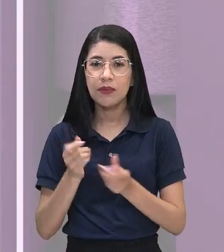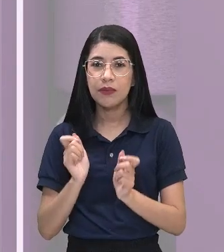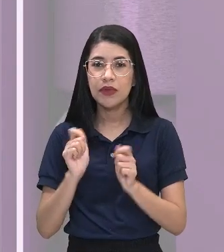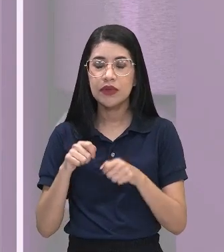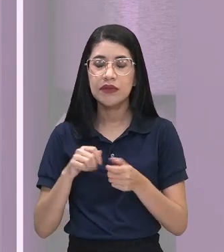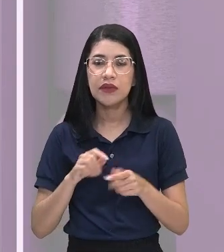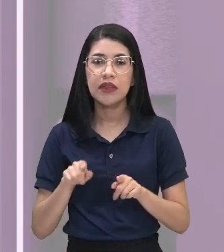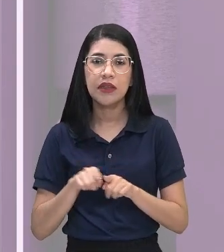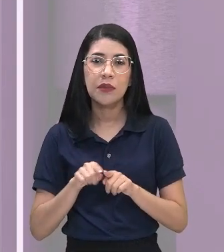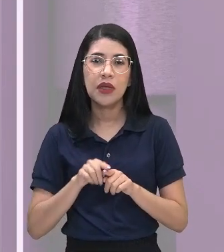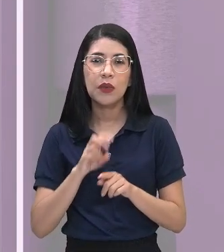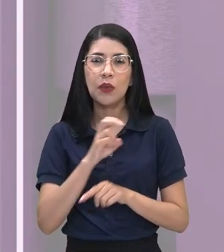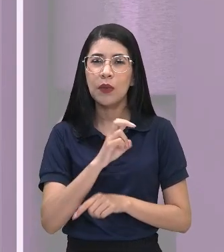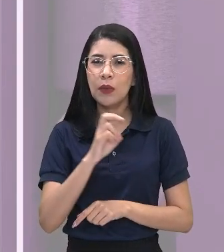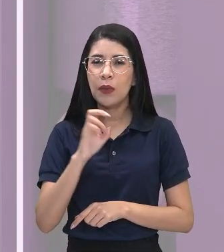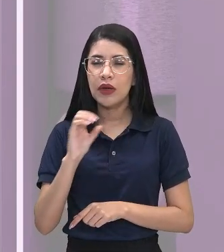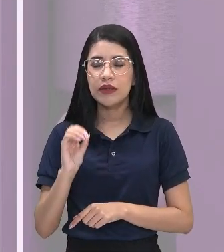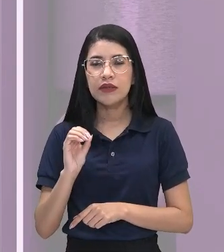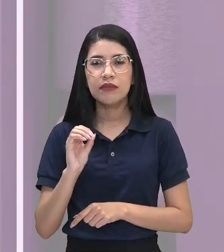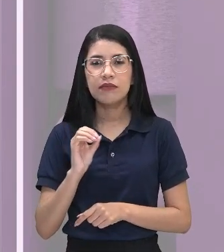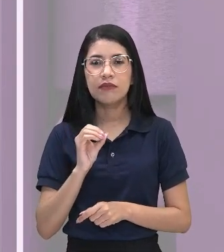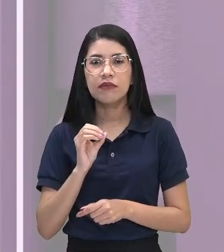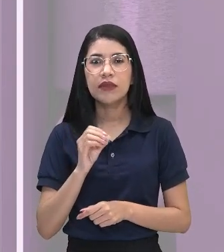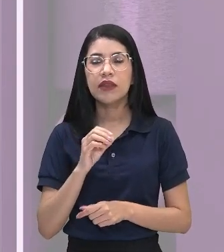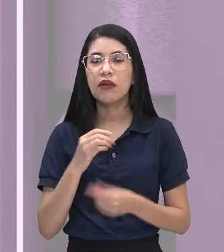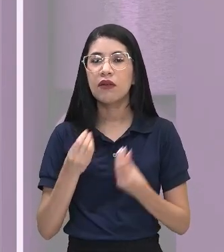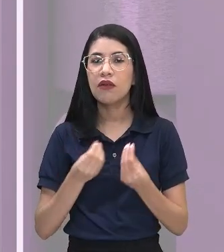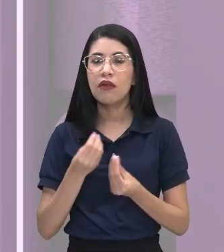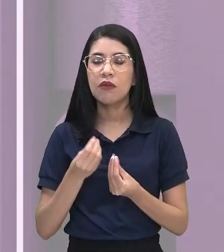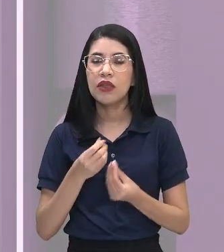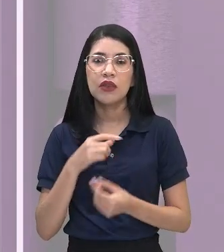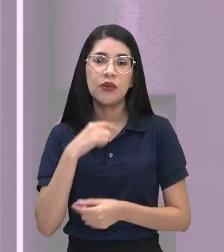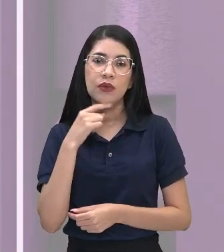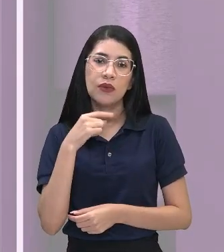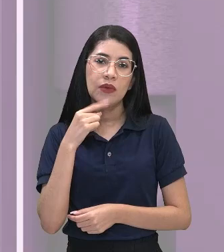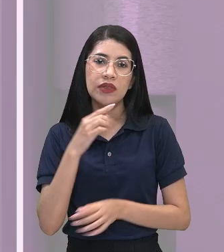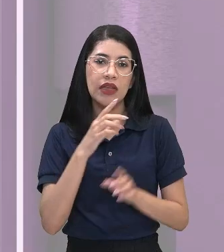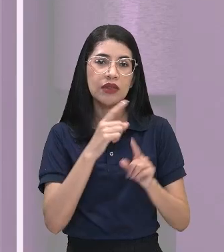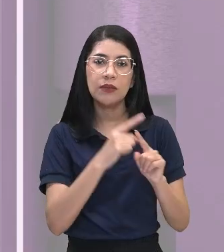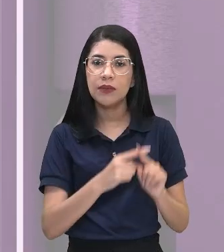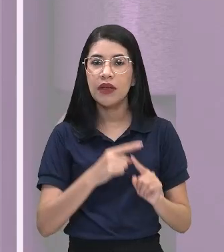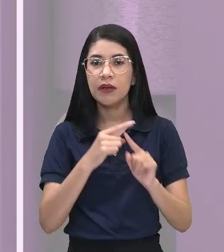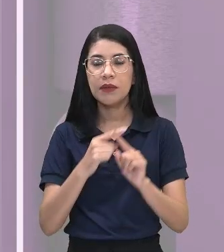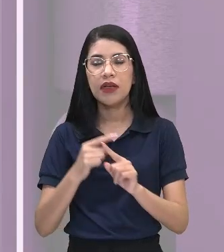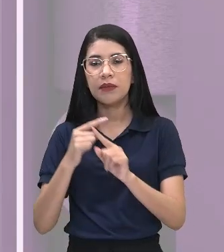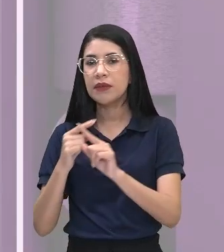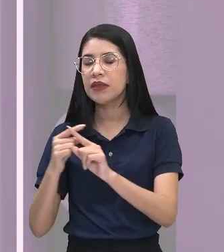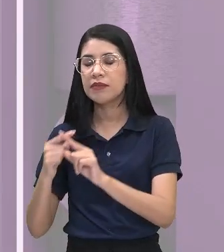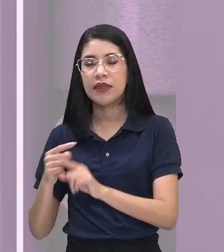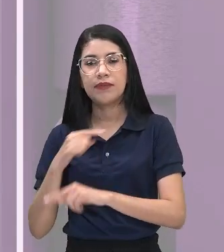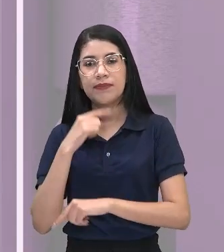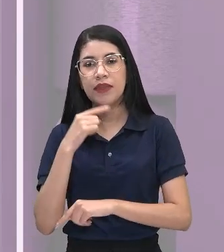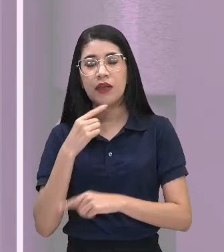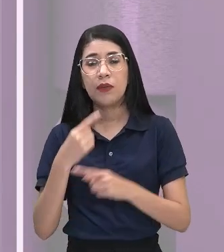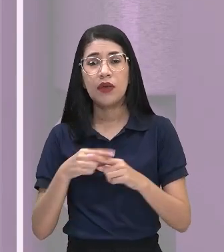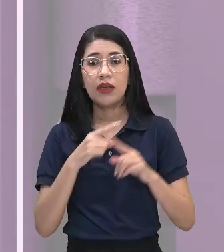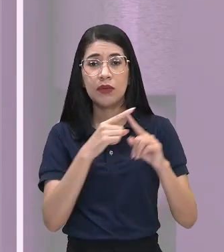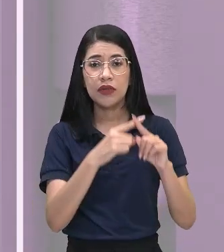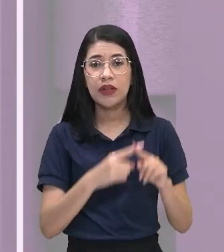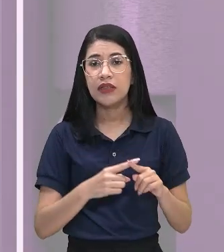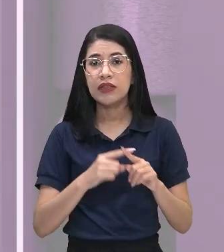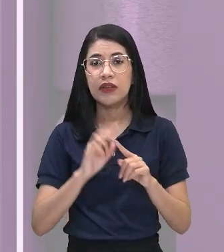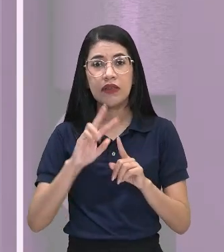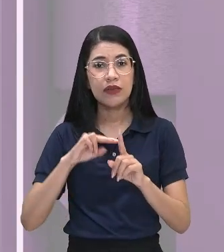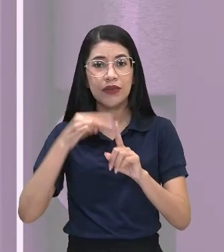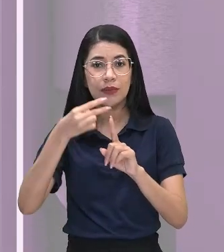o 50º termo da PG? Né? Aí não dá para a gente sair multiplicando. Até porque no caso da multiplicação, os números vão sempre